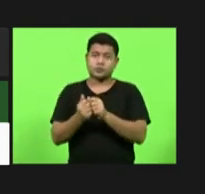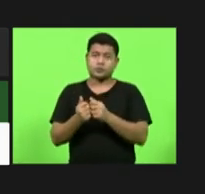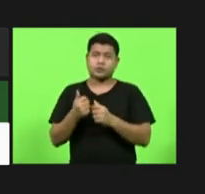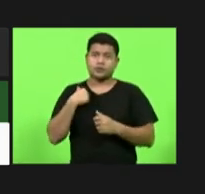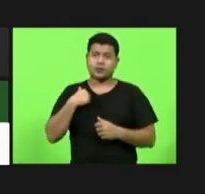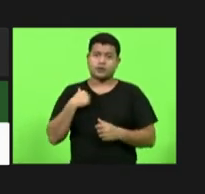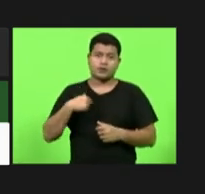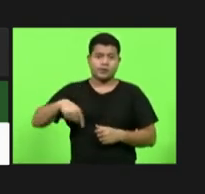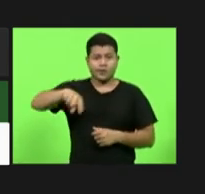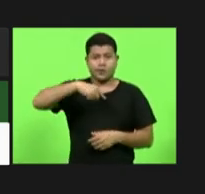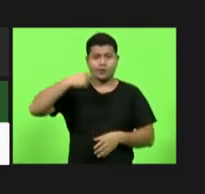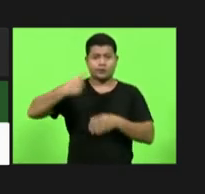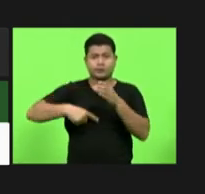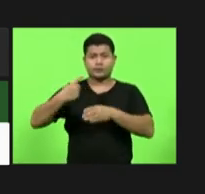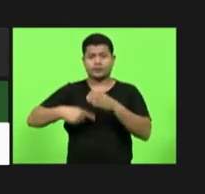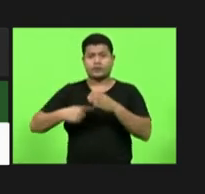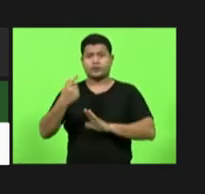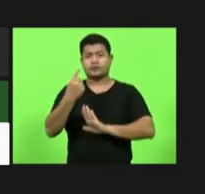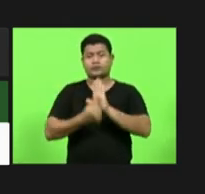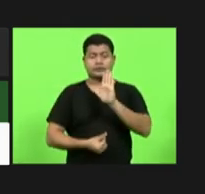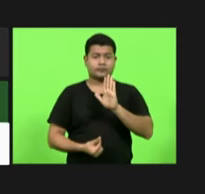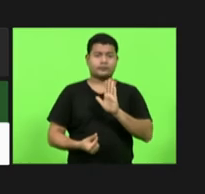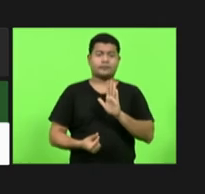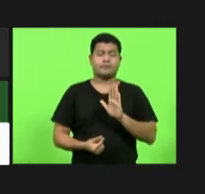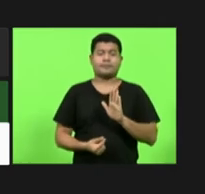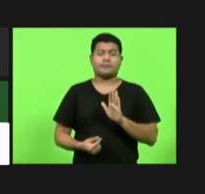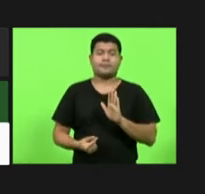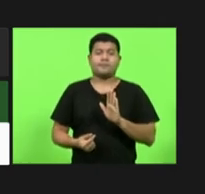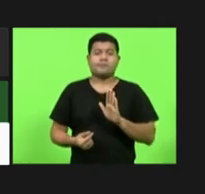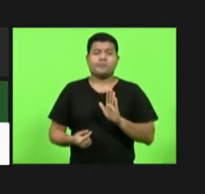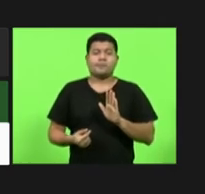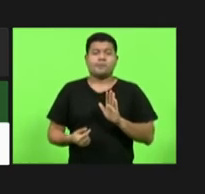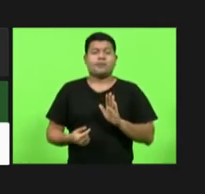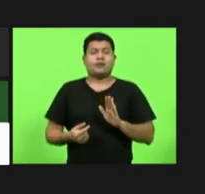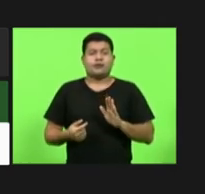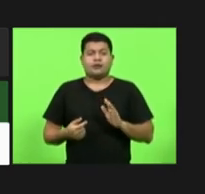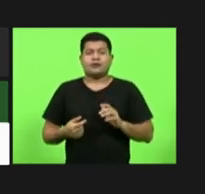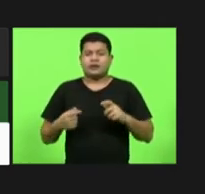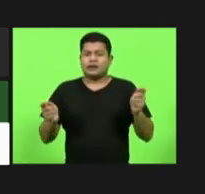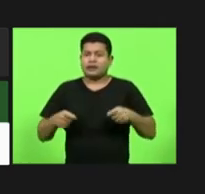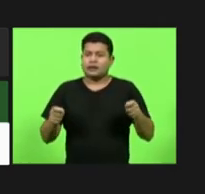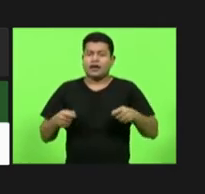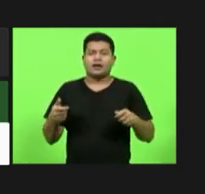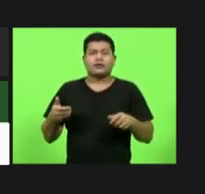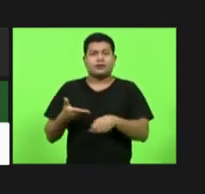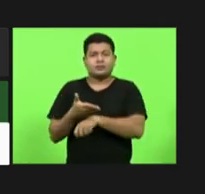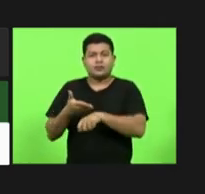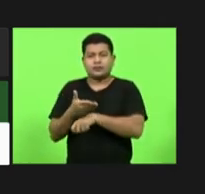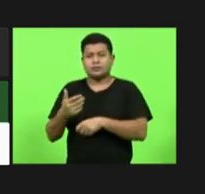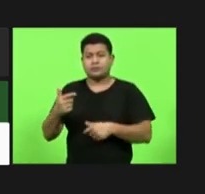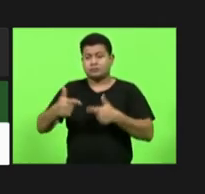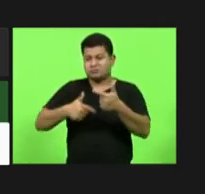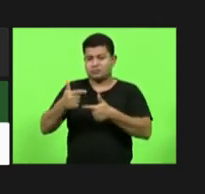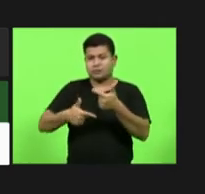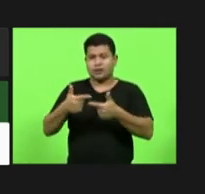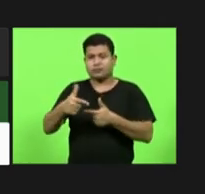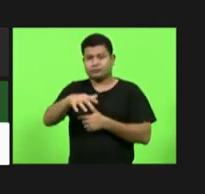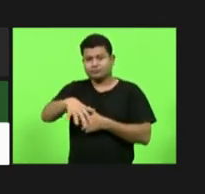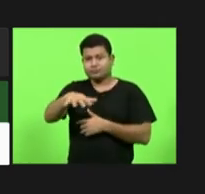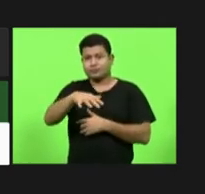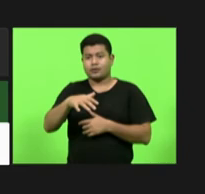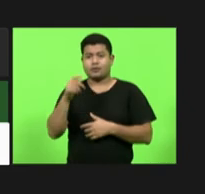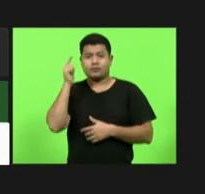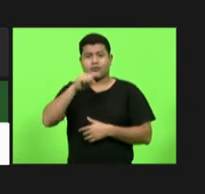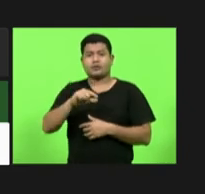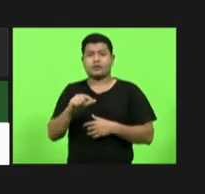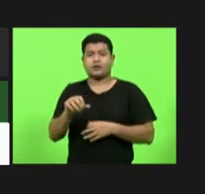Nós fazemos parte da Comissão de Finanças, né, temos essa condição também de trabalhar para que isso aconteça